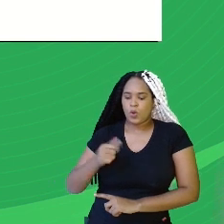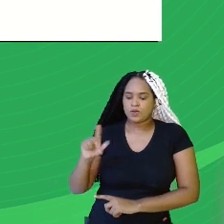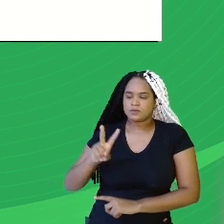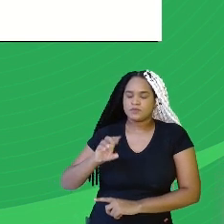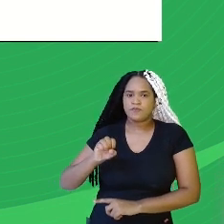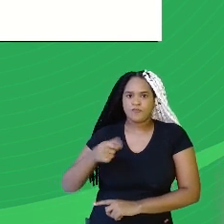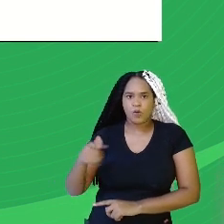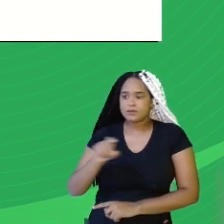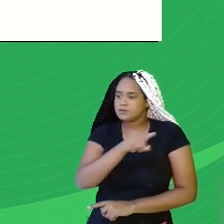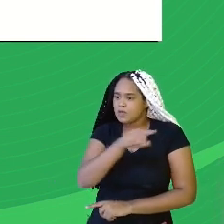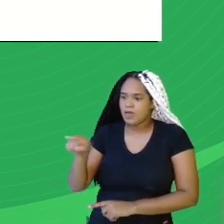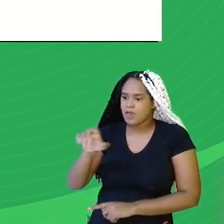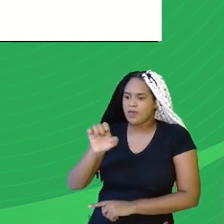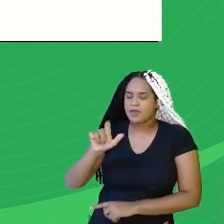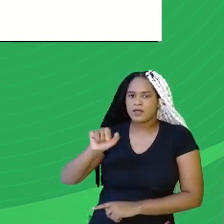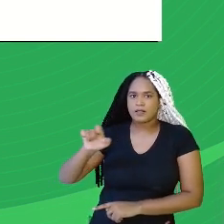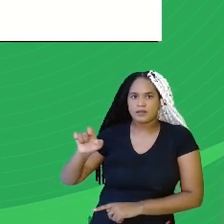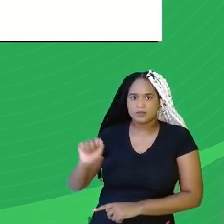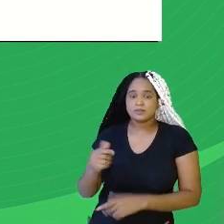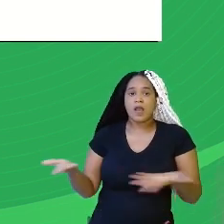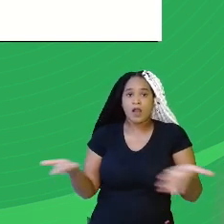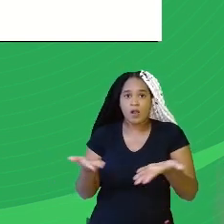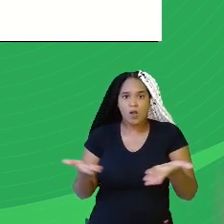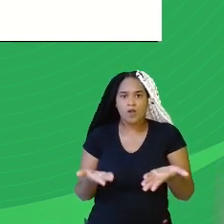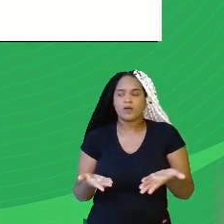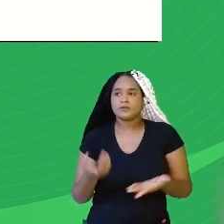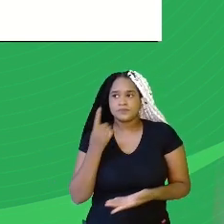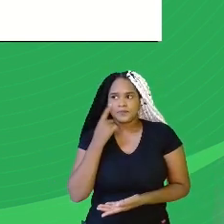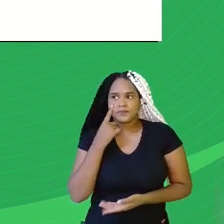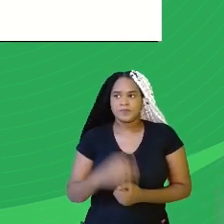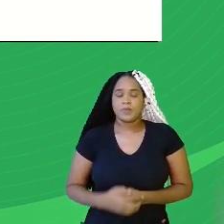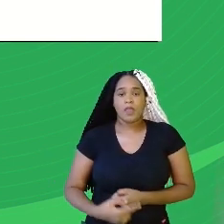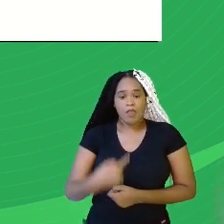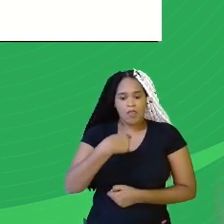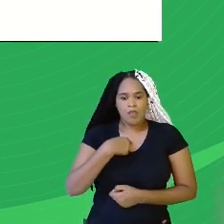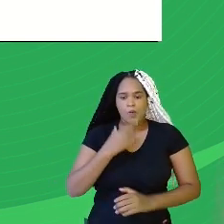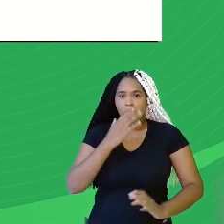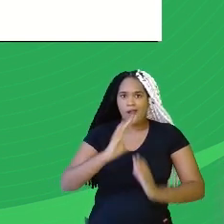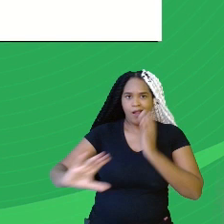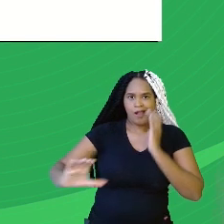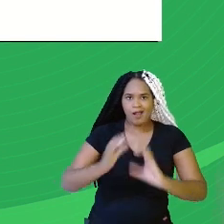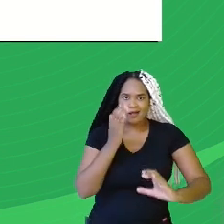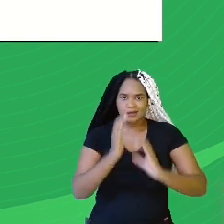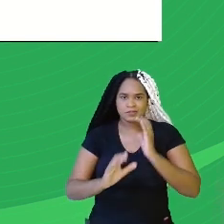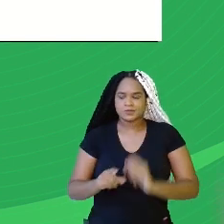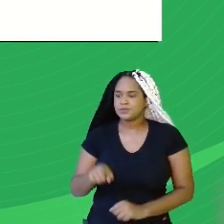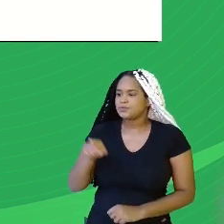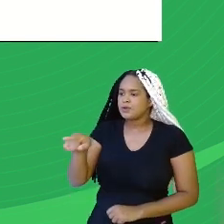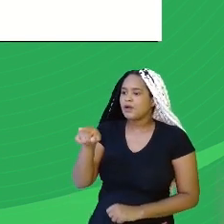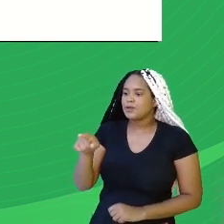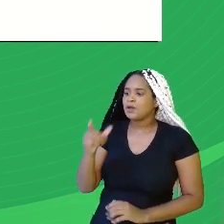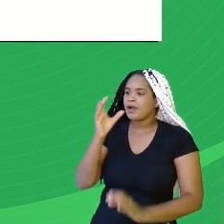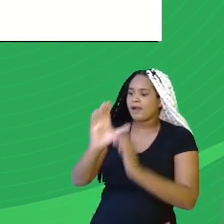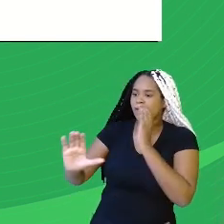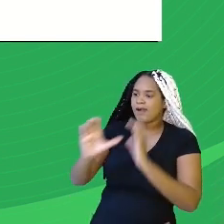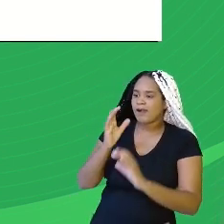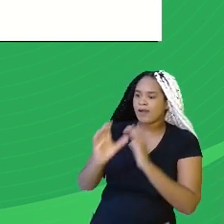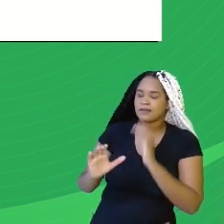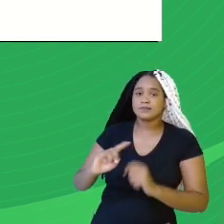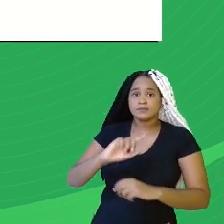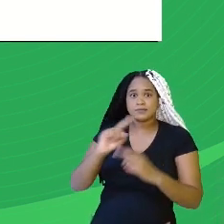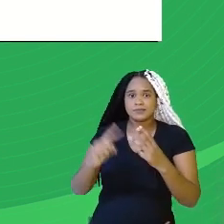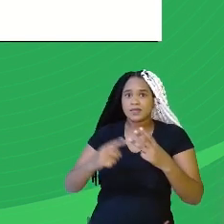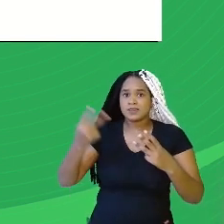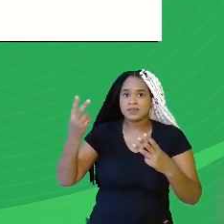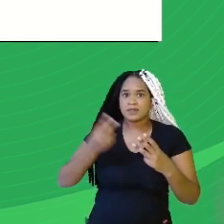conjugar o verbo cantar. Primeira pessoa, eu canto. Na segunda pessoa, tu cantas. E na terceira,